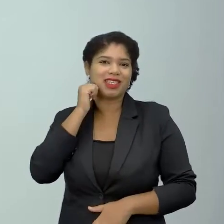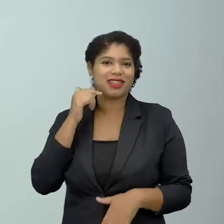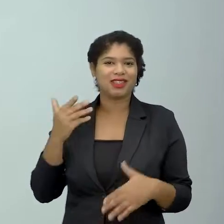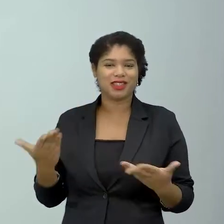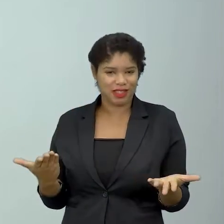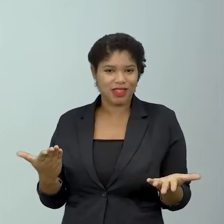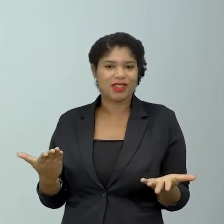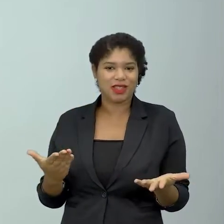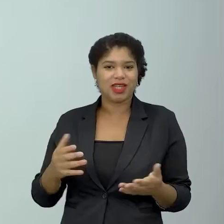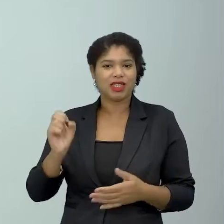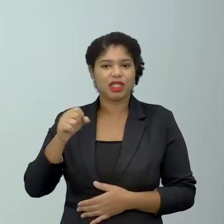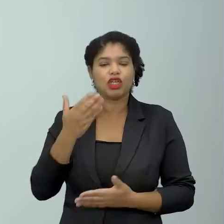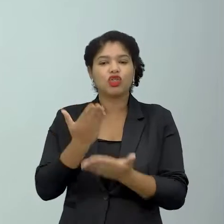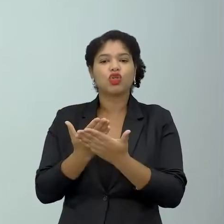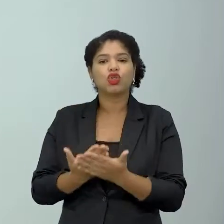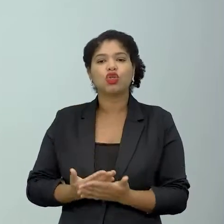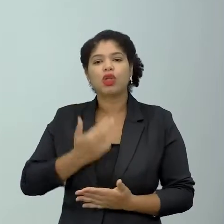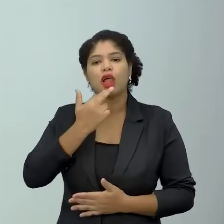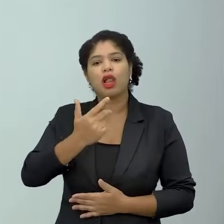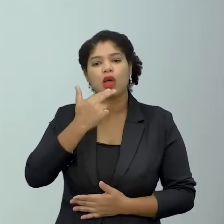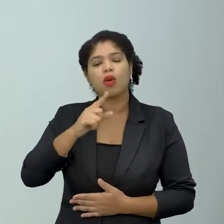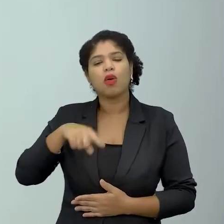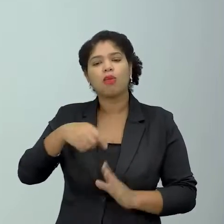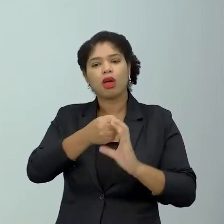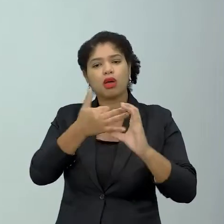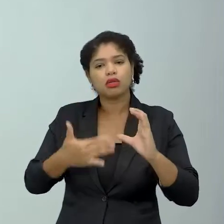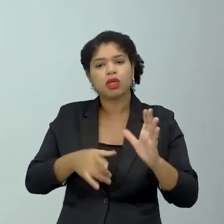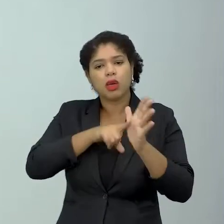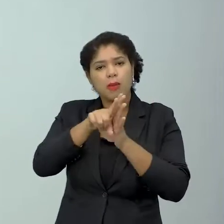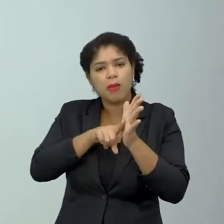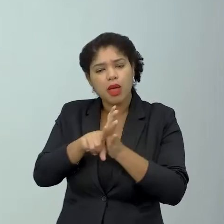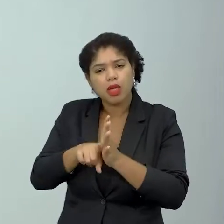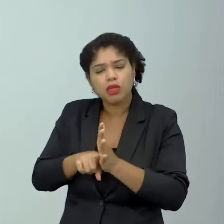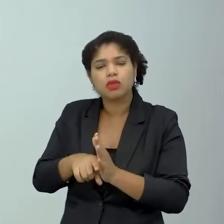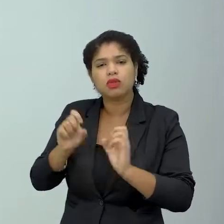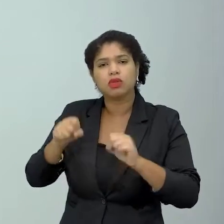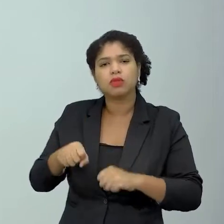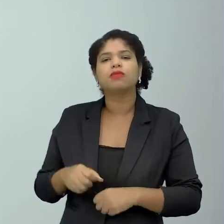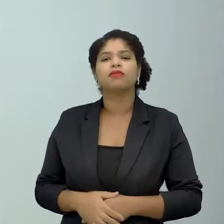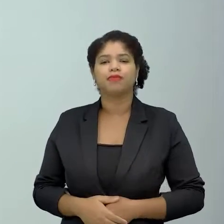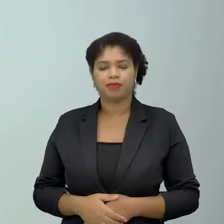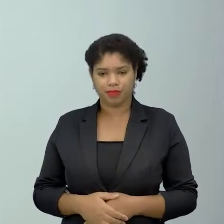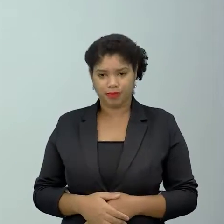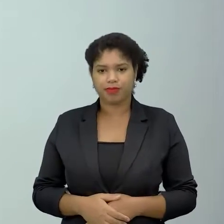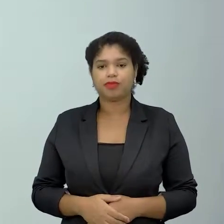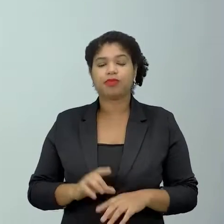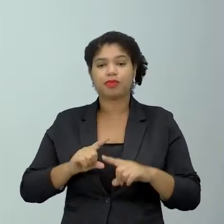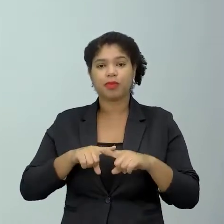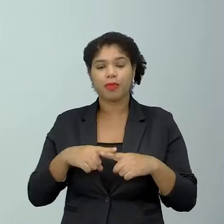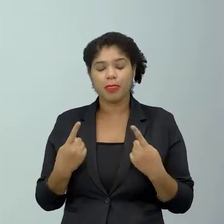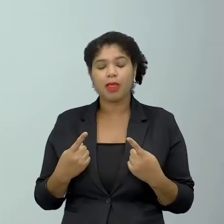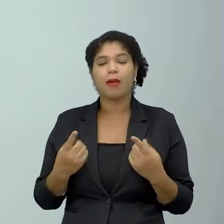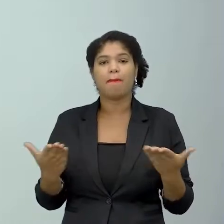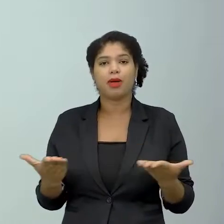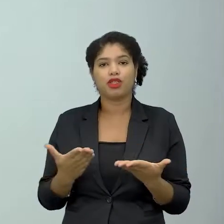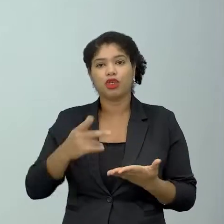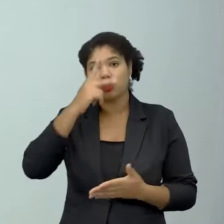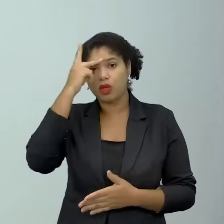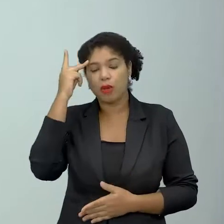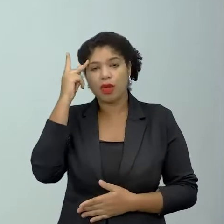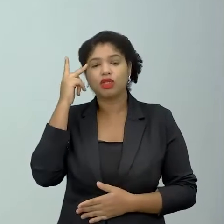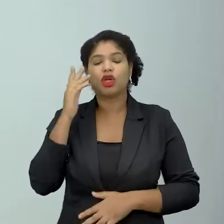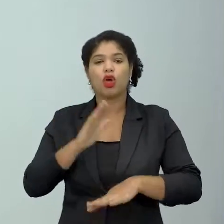como um cientista da língua, né? Eu me vejo como um cara que pesquisa, um cara que investiga. Por exemplo, por que